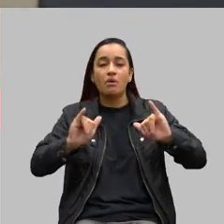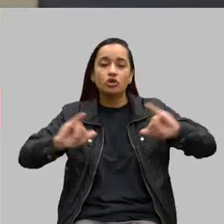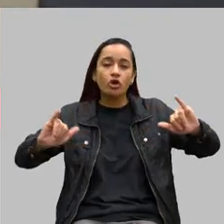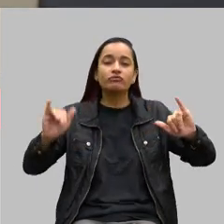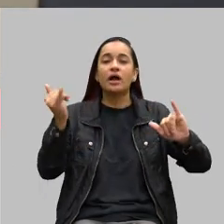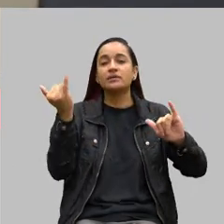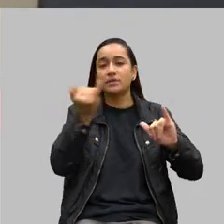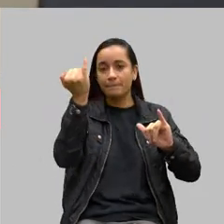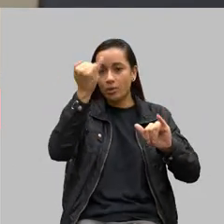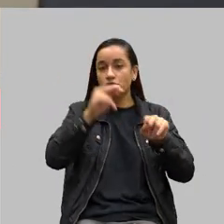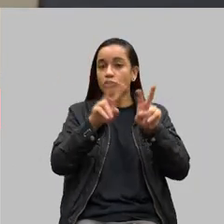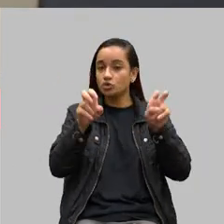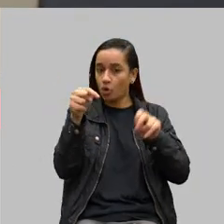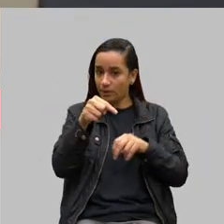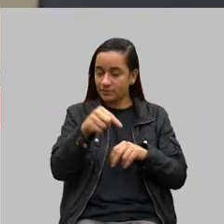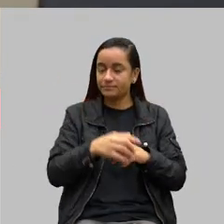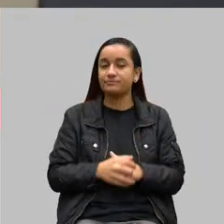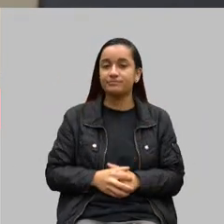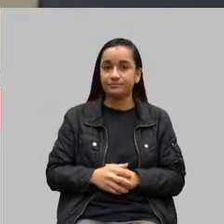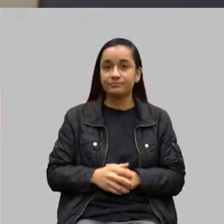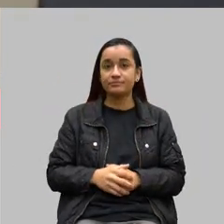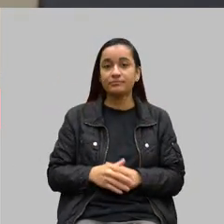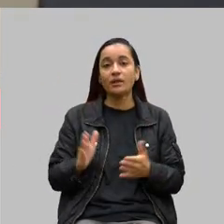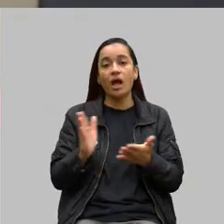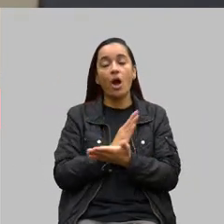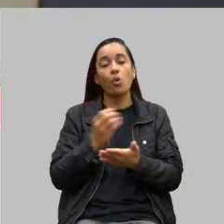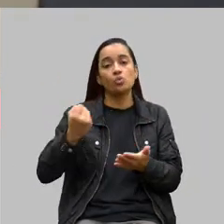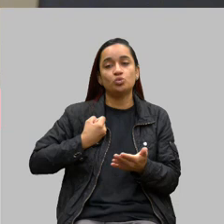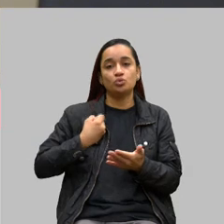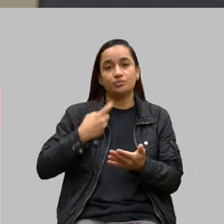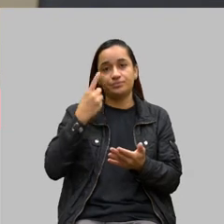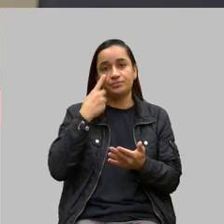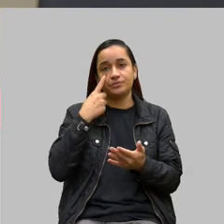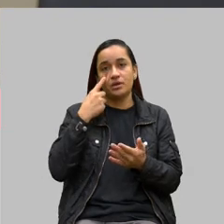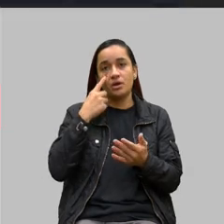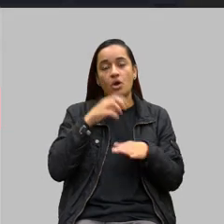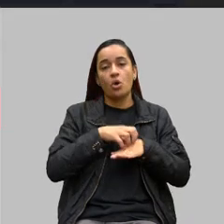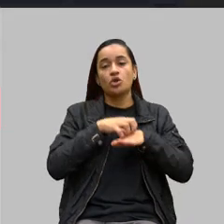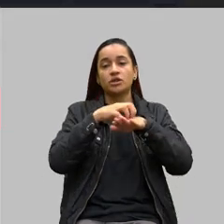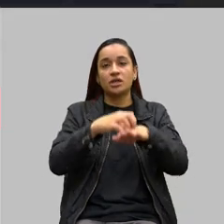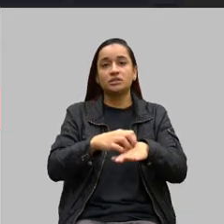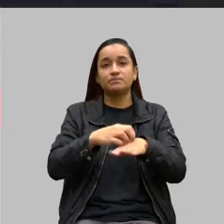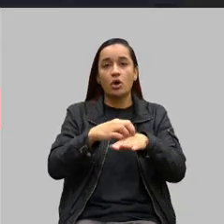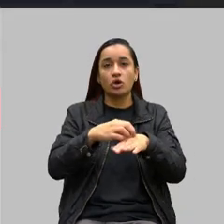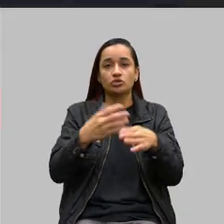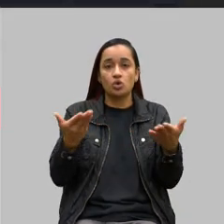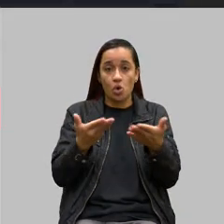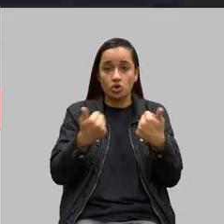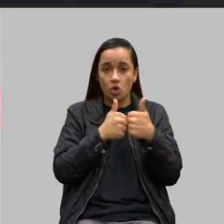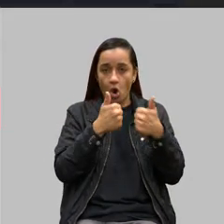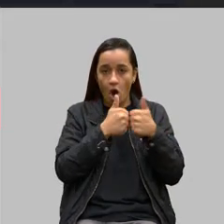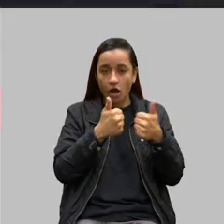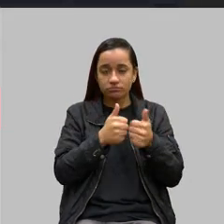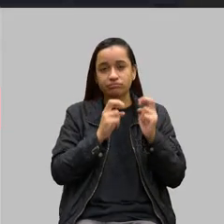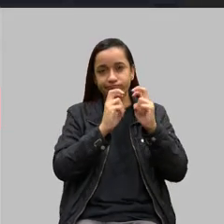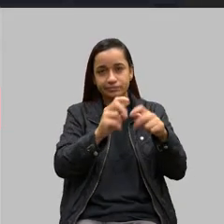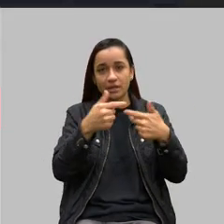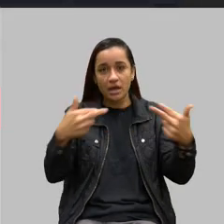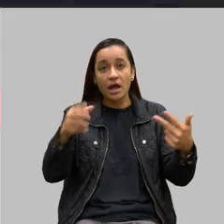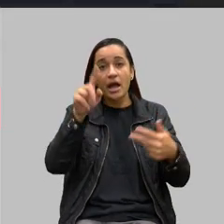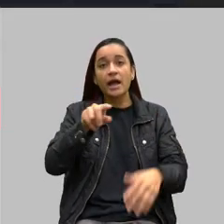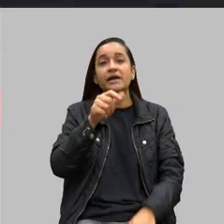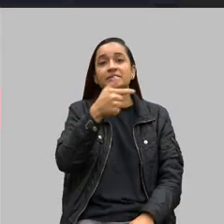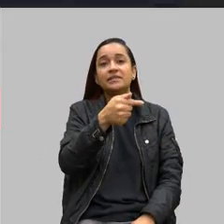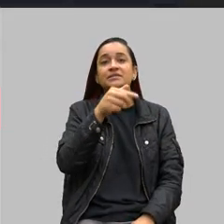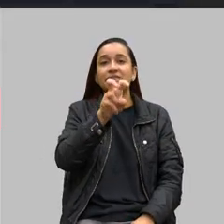pauta e eu queria trazer alguns números né então o transporte intermunicipal de passageiros hoje são 752